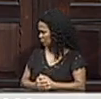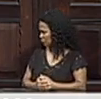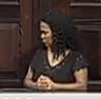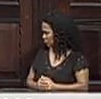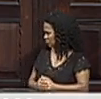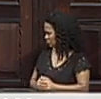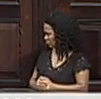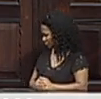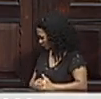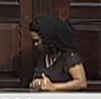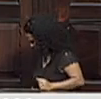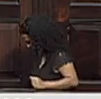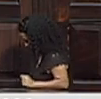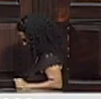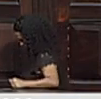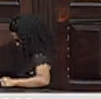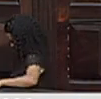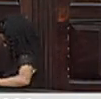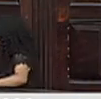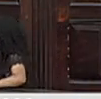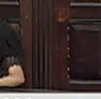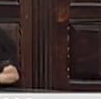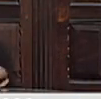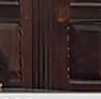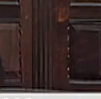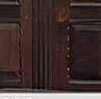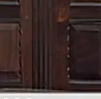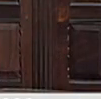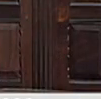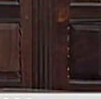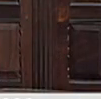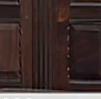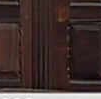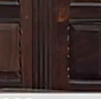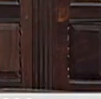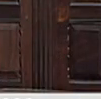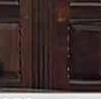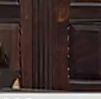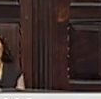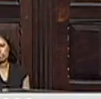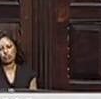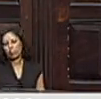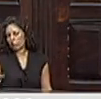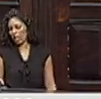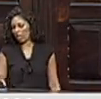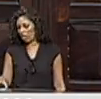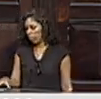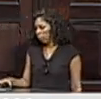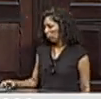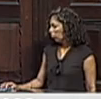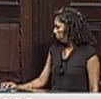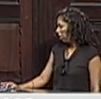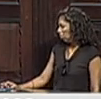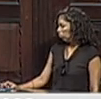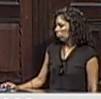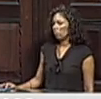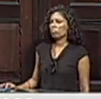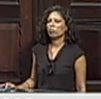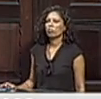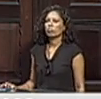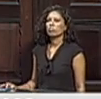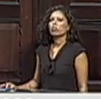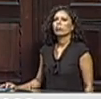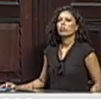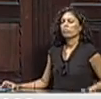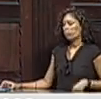muito menos. E é voz corrente que a economia do Estado, começa a